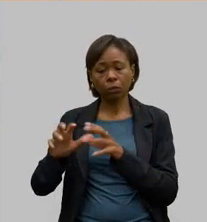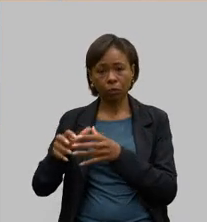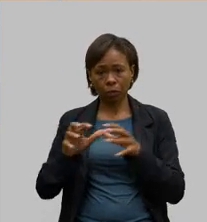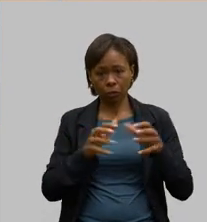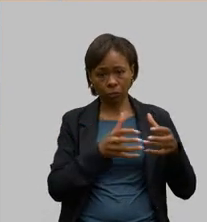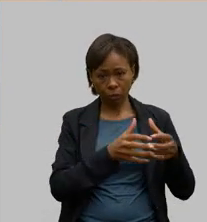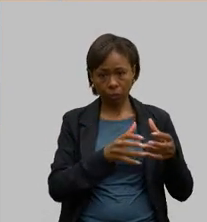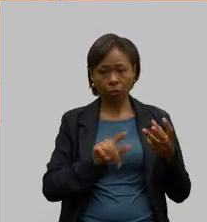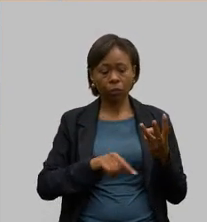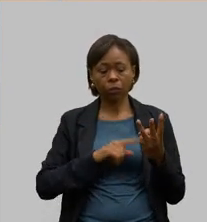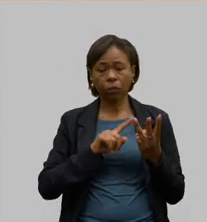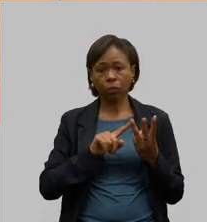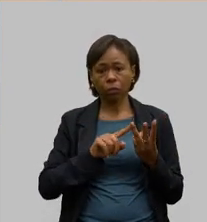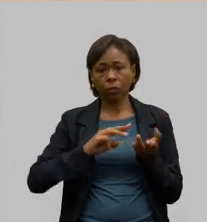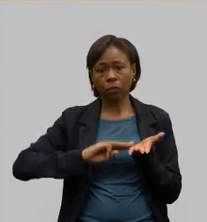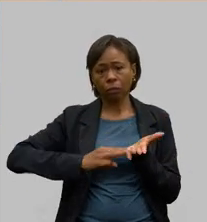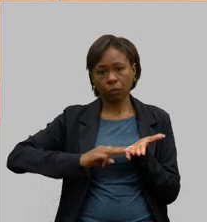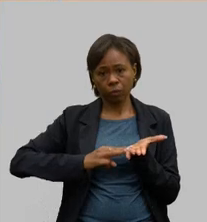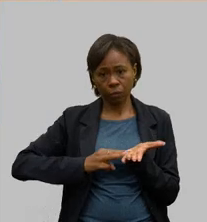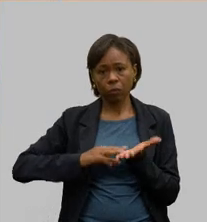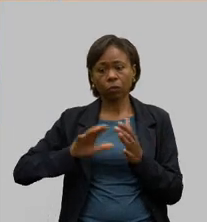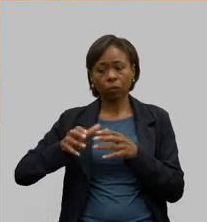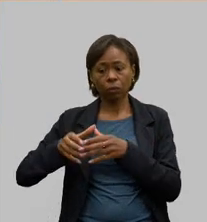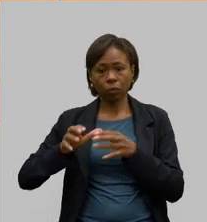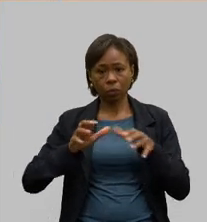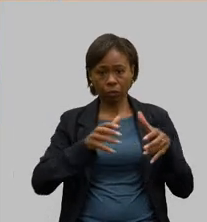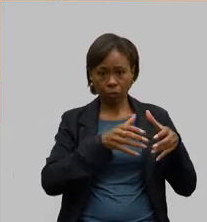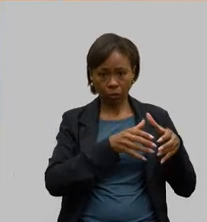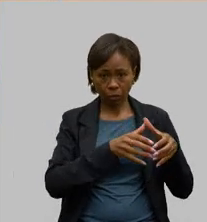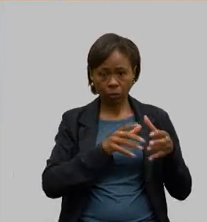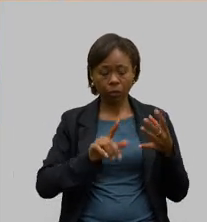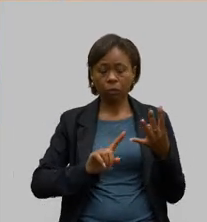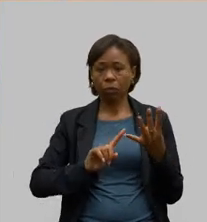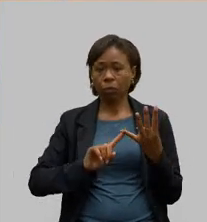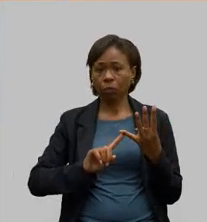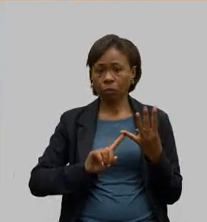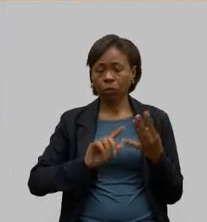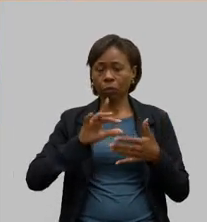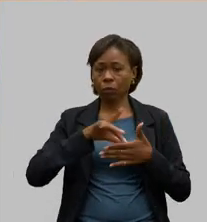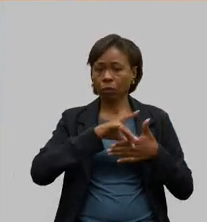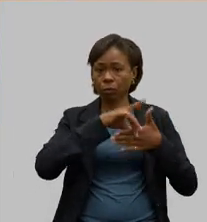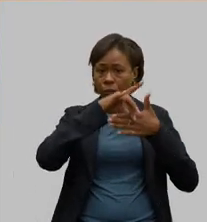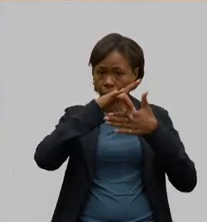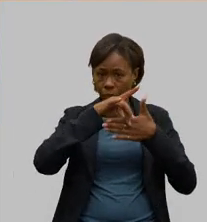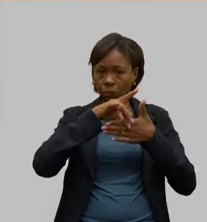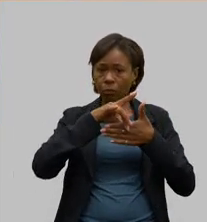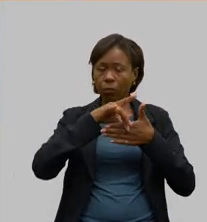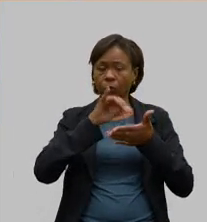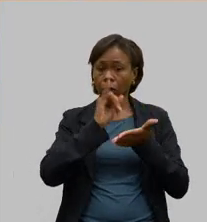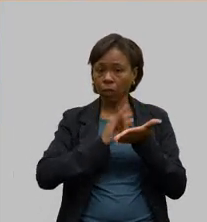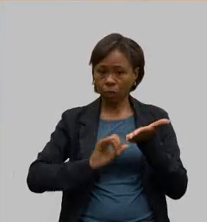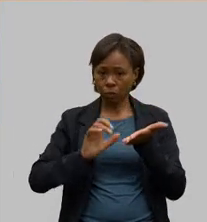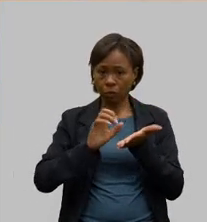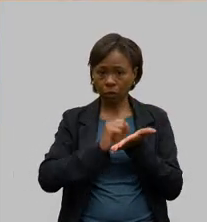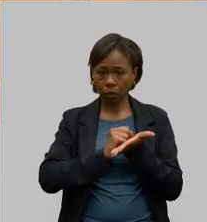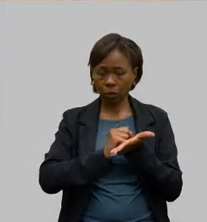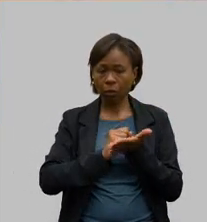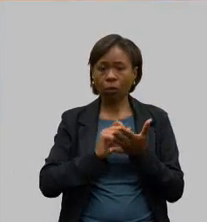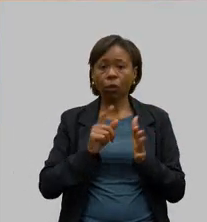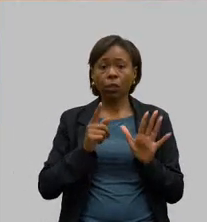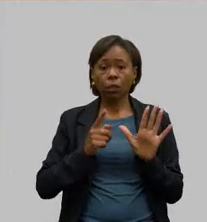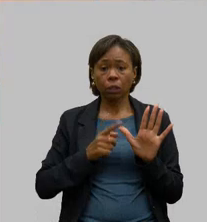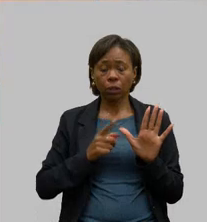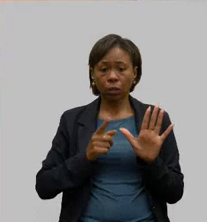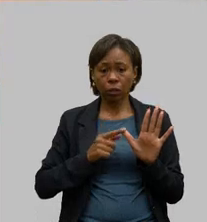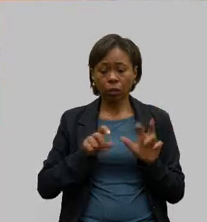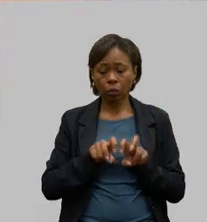TR membros das comissões participantes por ordem líderes por ordem de inscrição 5 membros da mesa